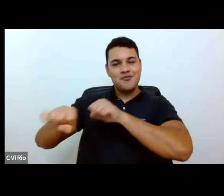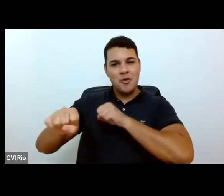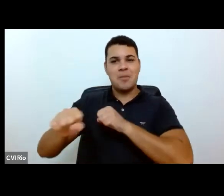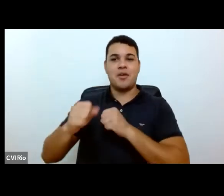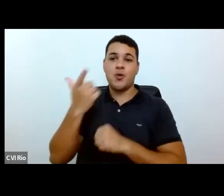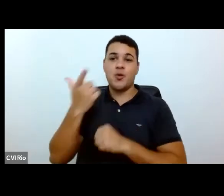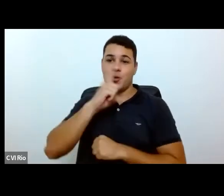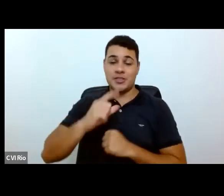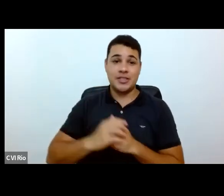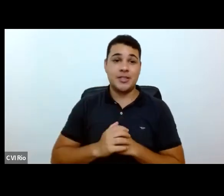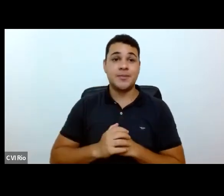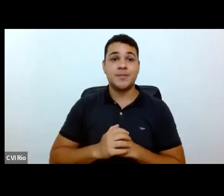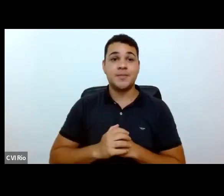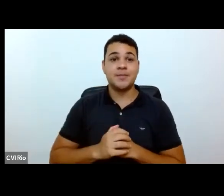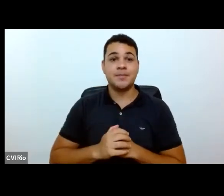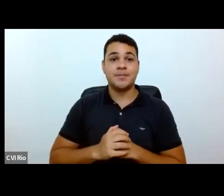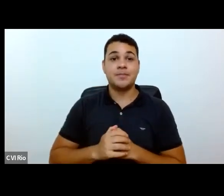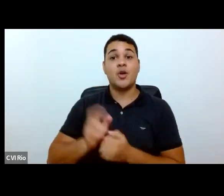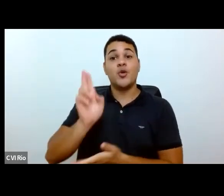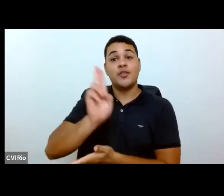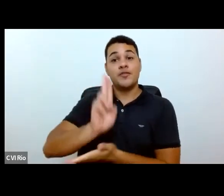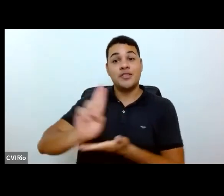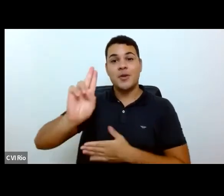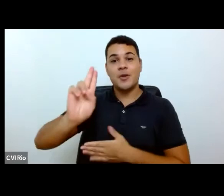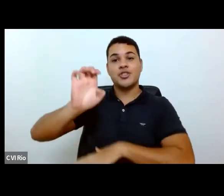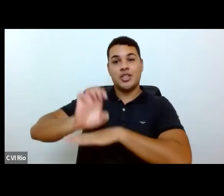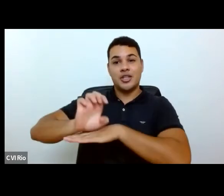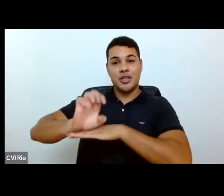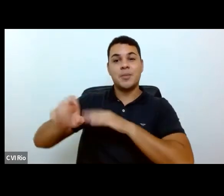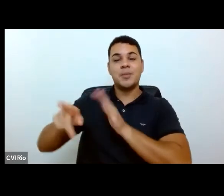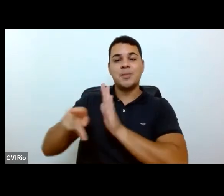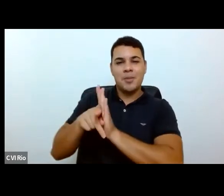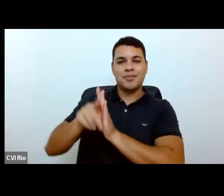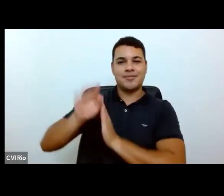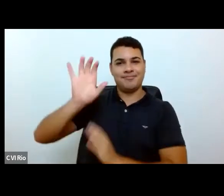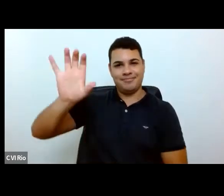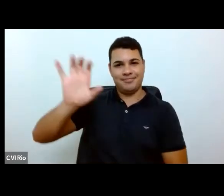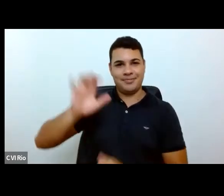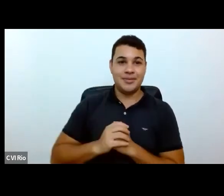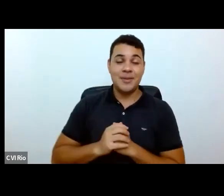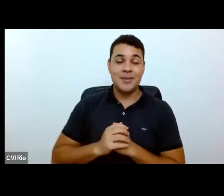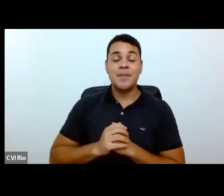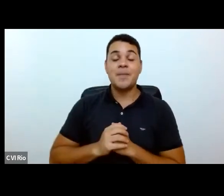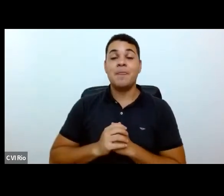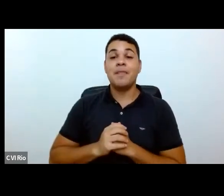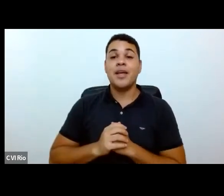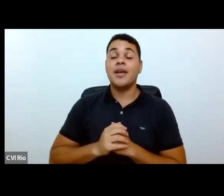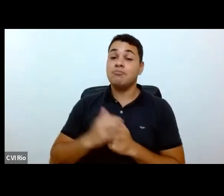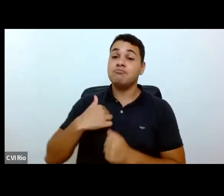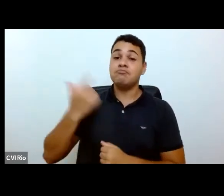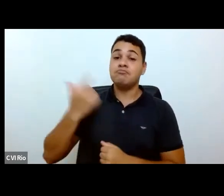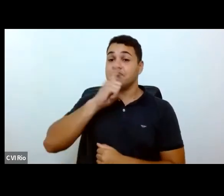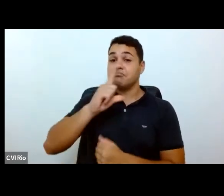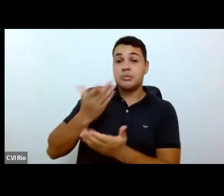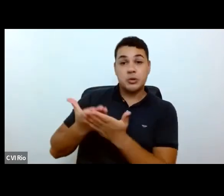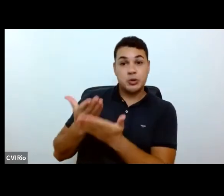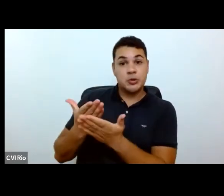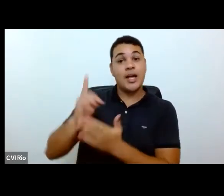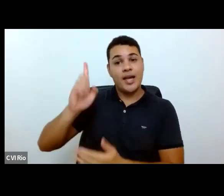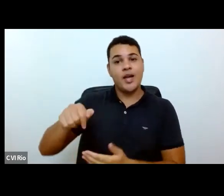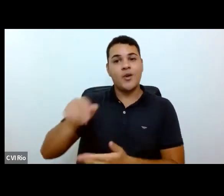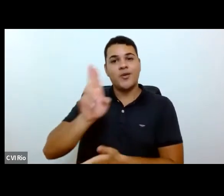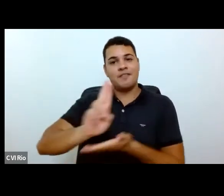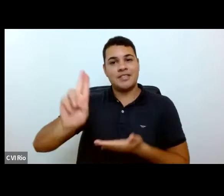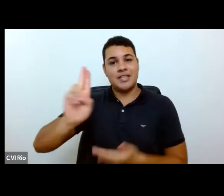da universidade é Universidade Estadual Vale do Acaraú, a UEVA, lá em Sobral, universidade pública.